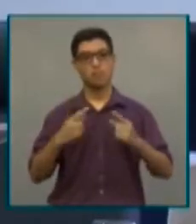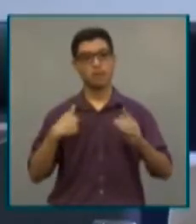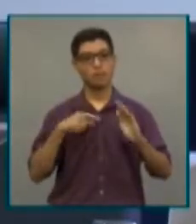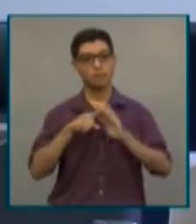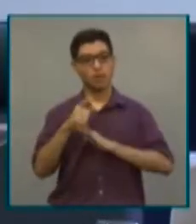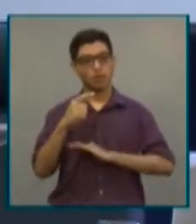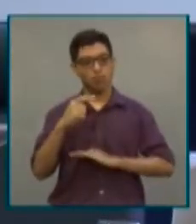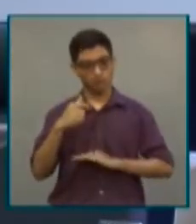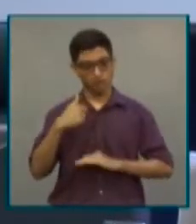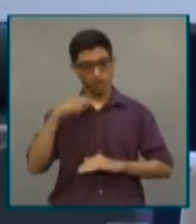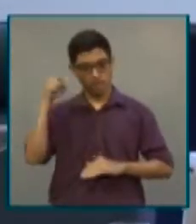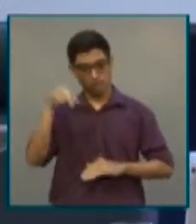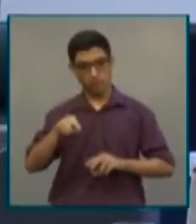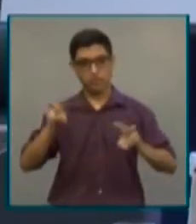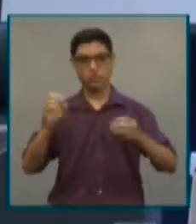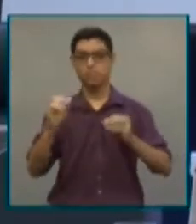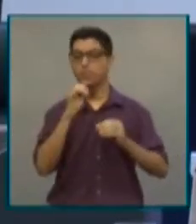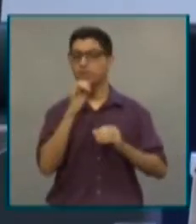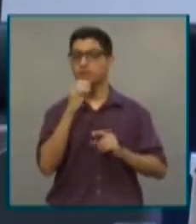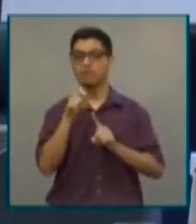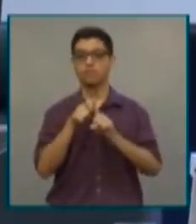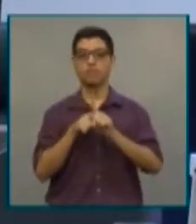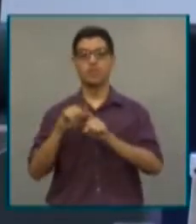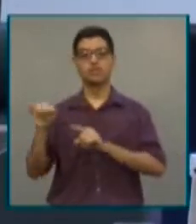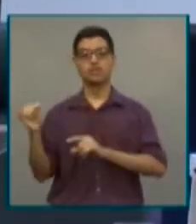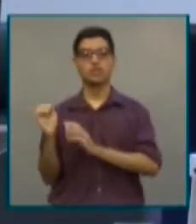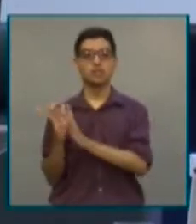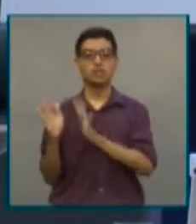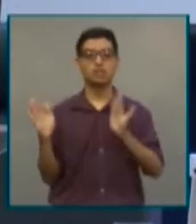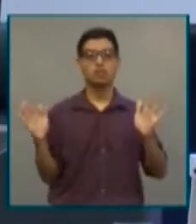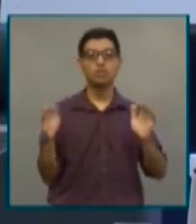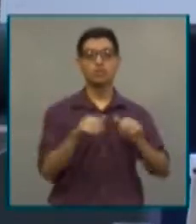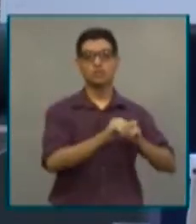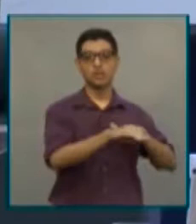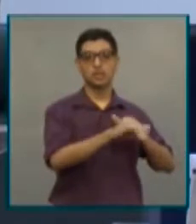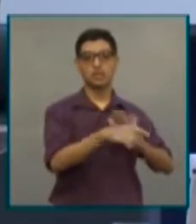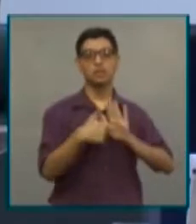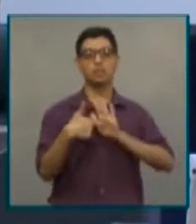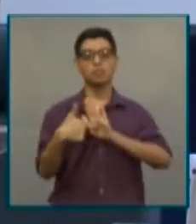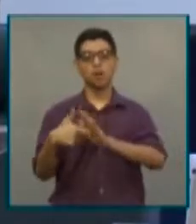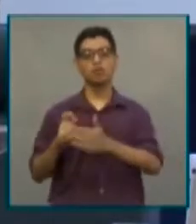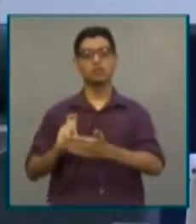portal, relativo aos meses de janeiro a setembro, onde o senhor apresenta um gasto mensal de